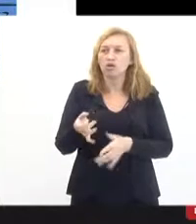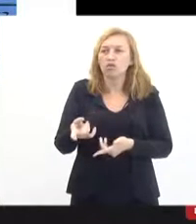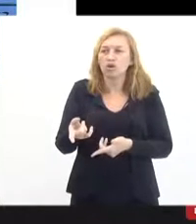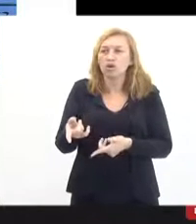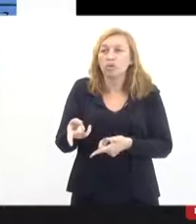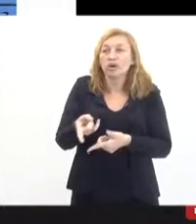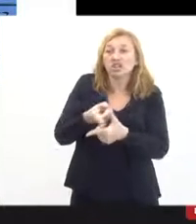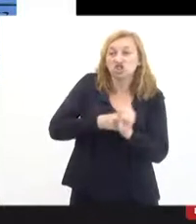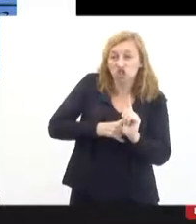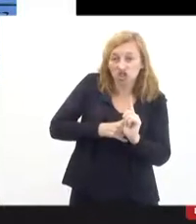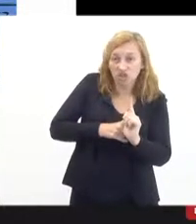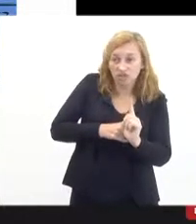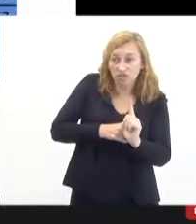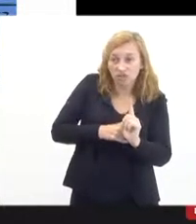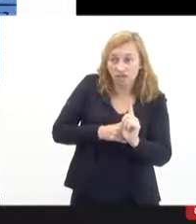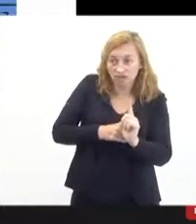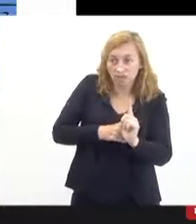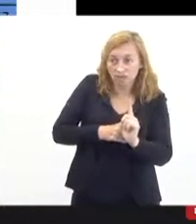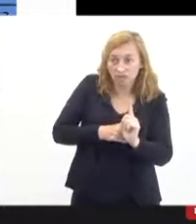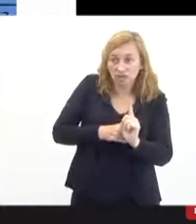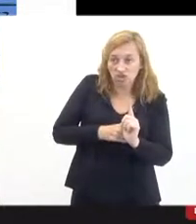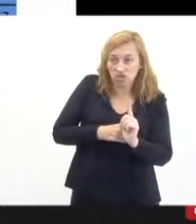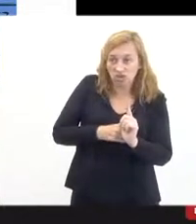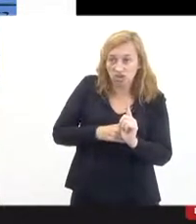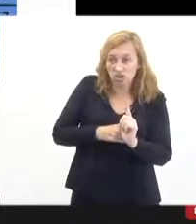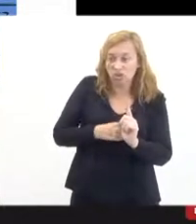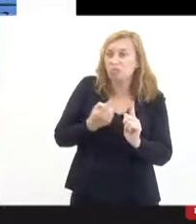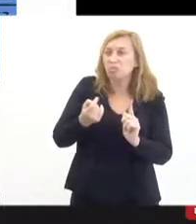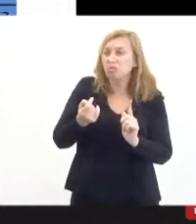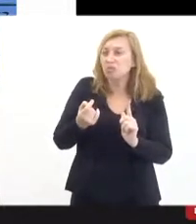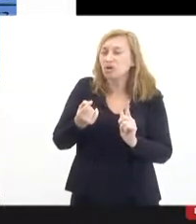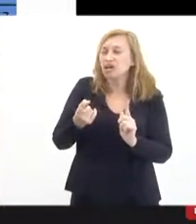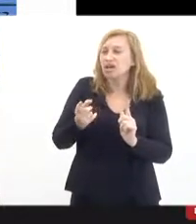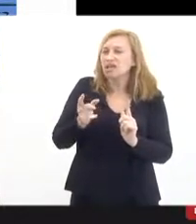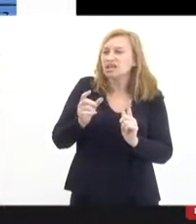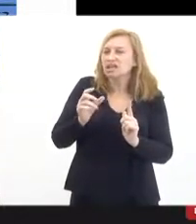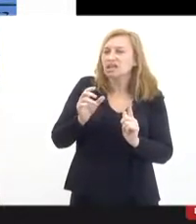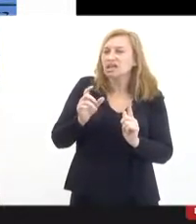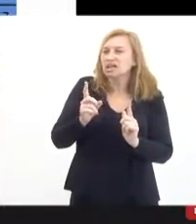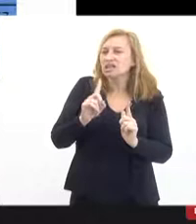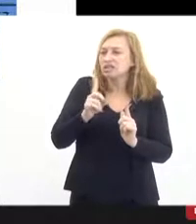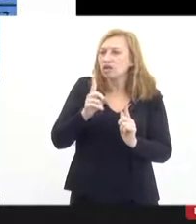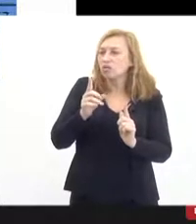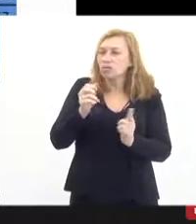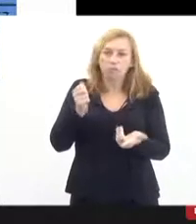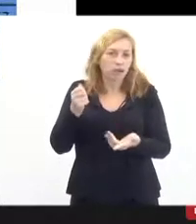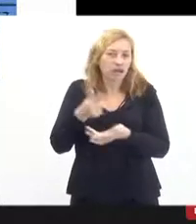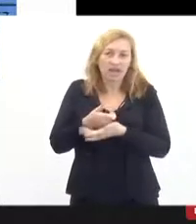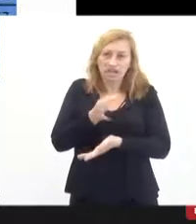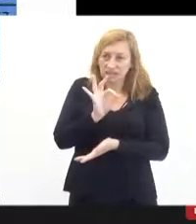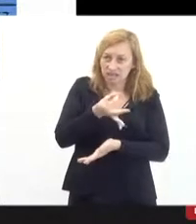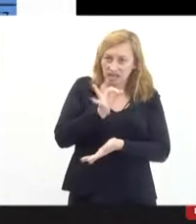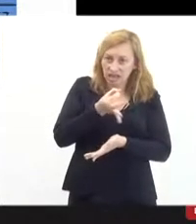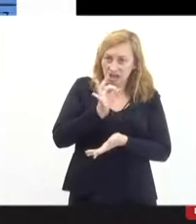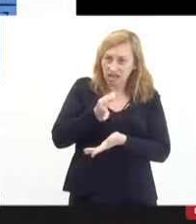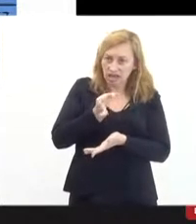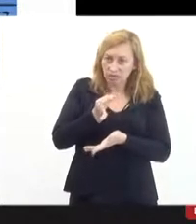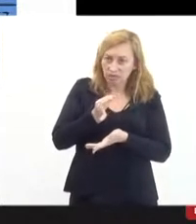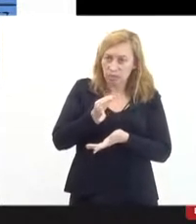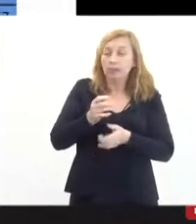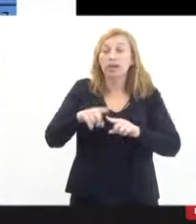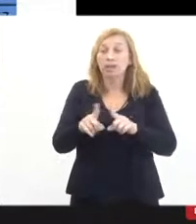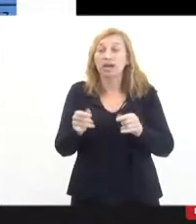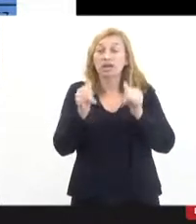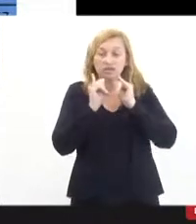contingente, controlado, separado em contas de controle, mas enquanto o Estado estaria informando para a sociedade,